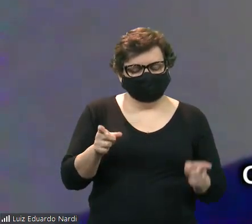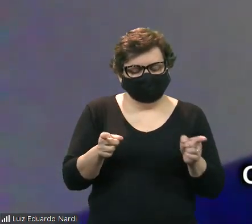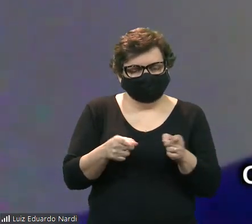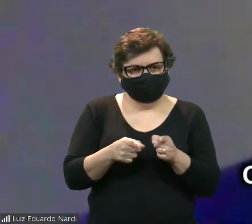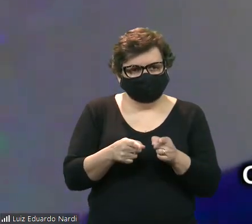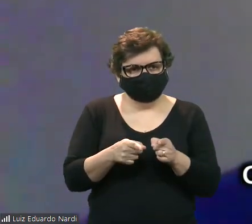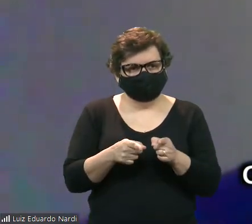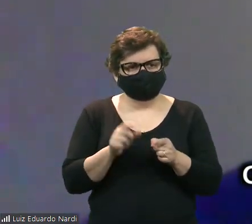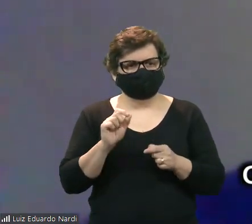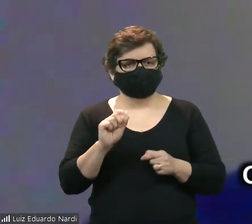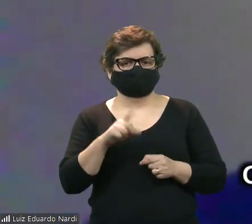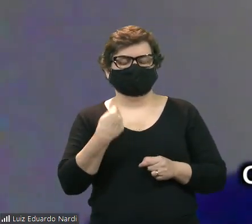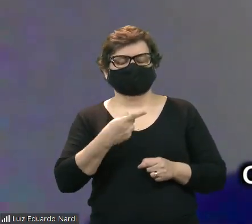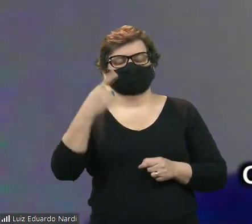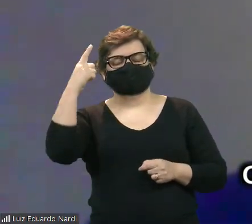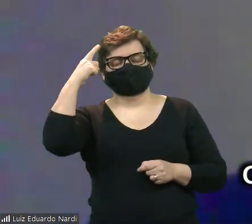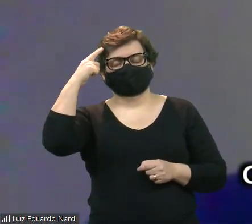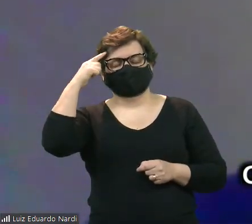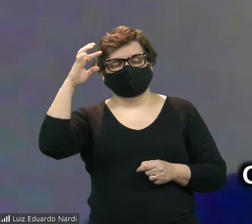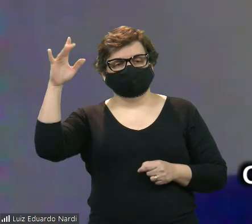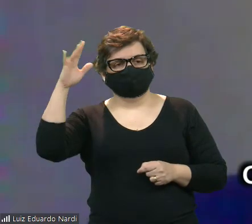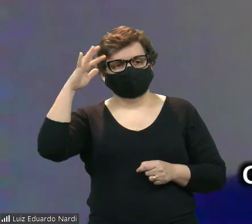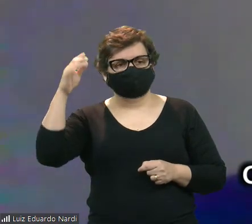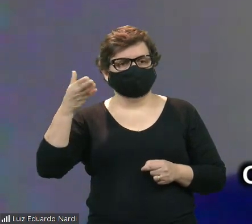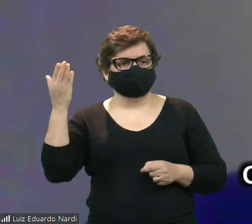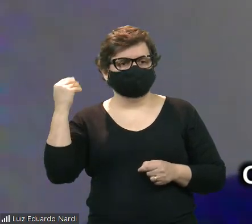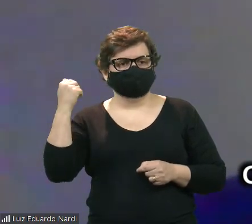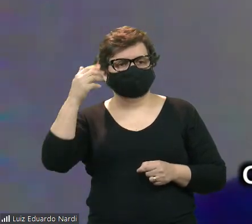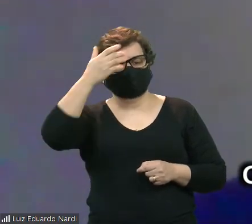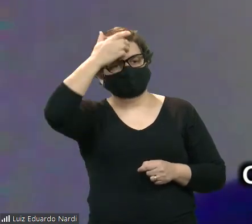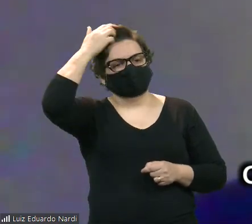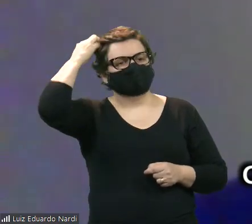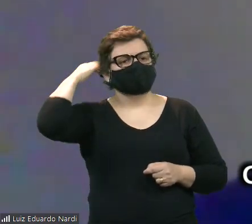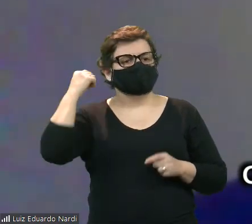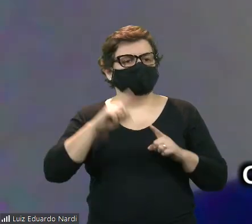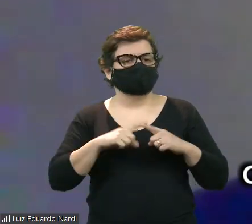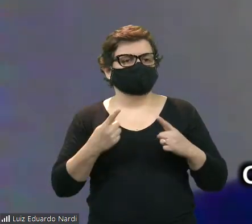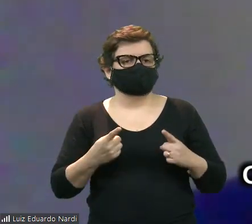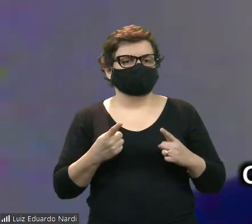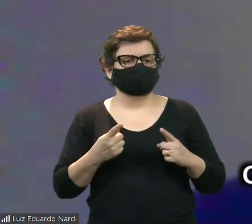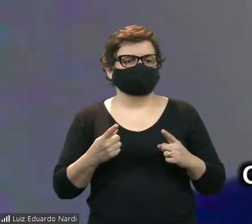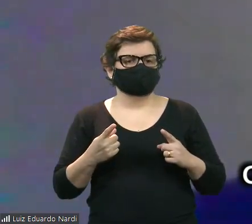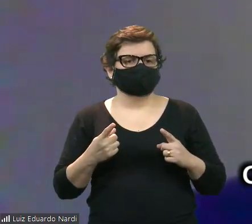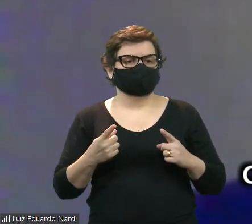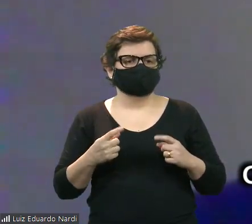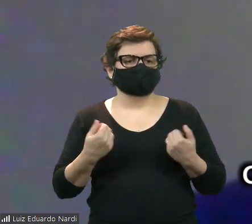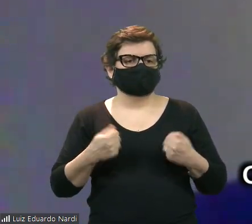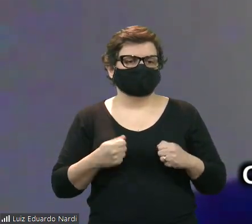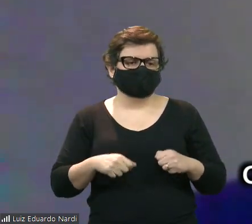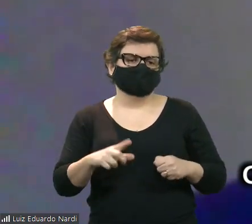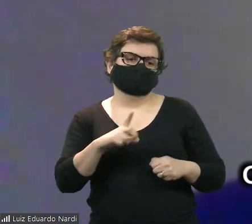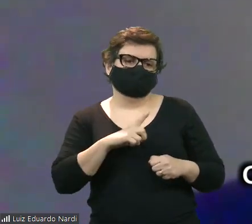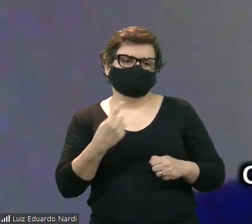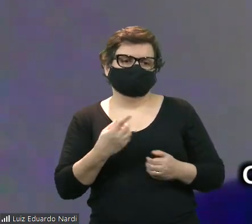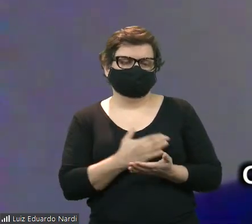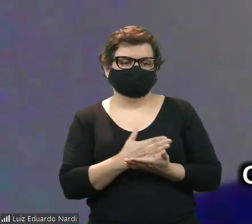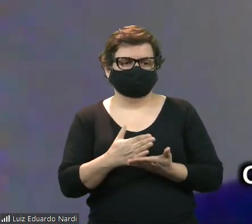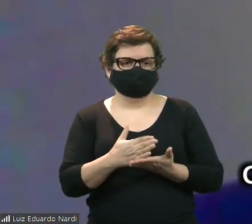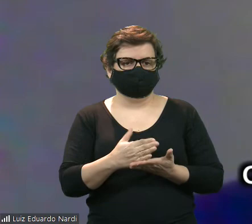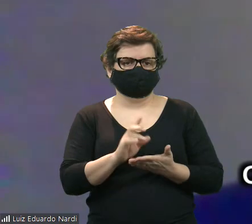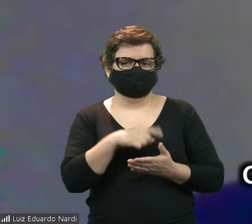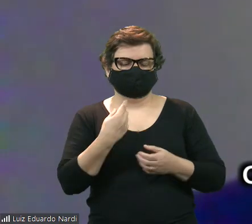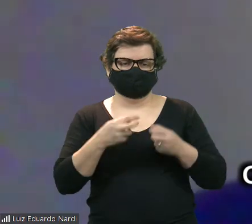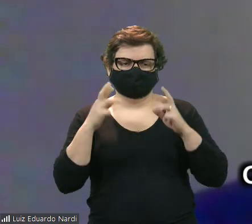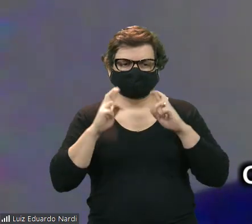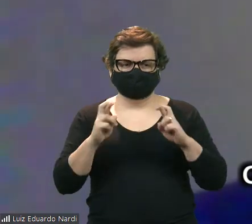curto do que a gente imaginava no princípio. Mas, já disse, tudo tem que ter um início, né? E vamos